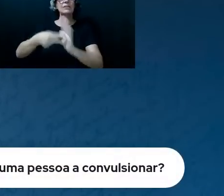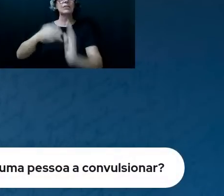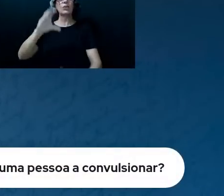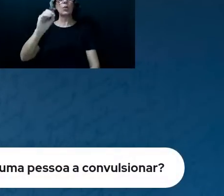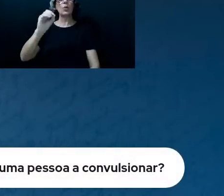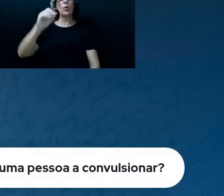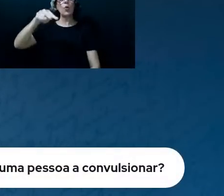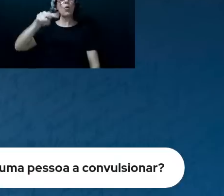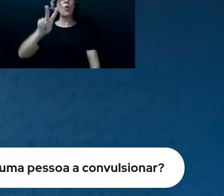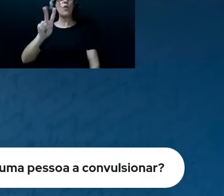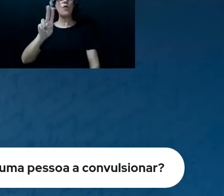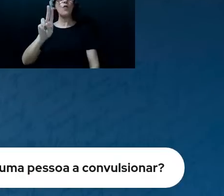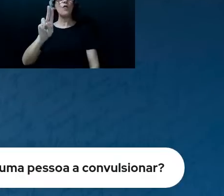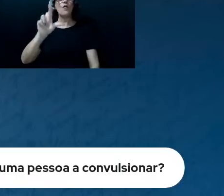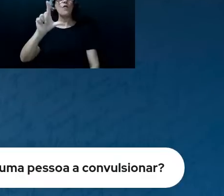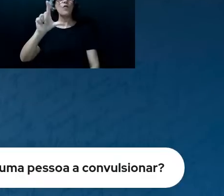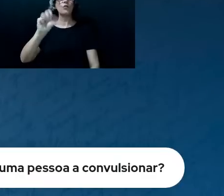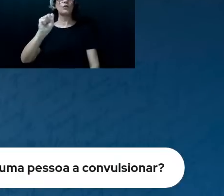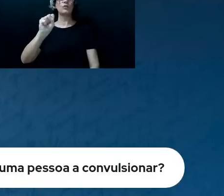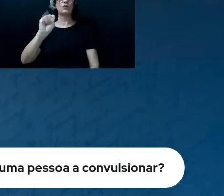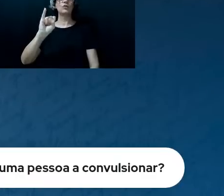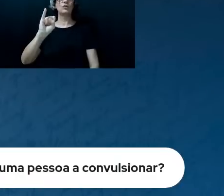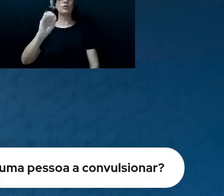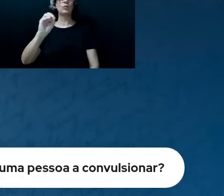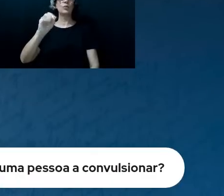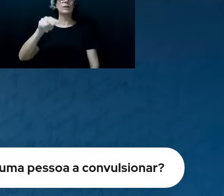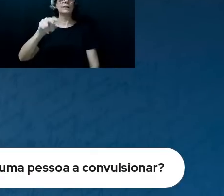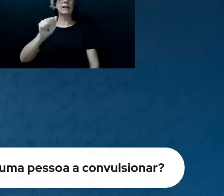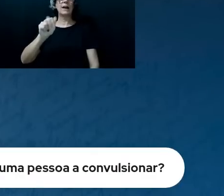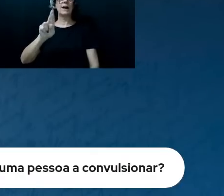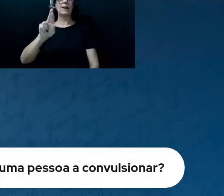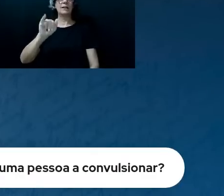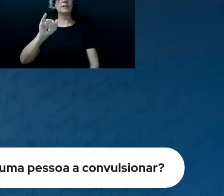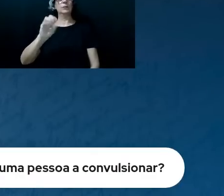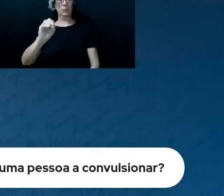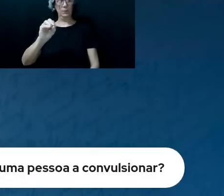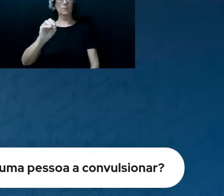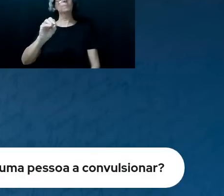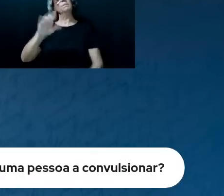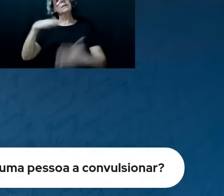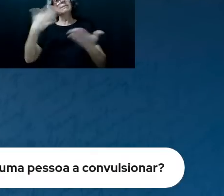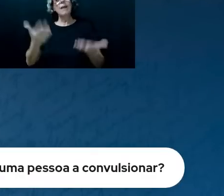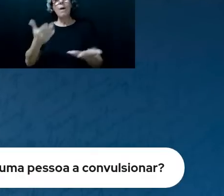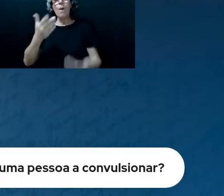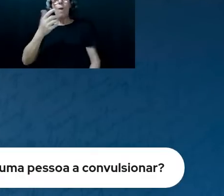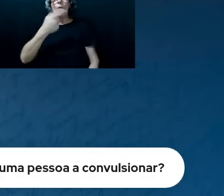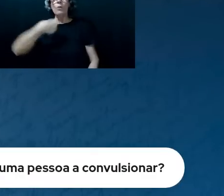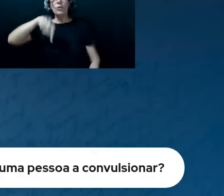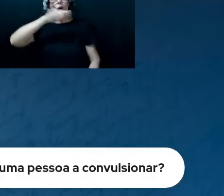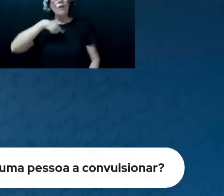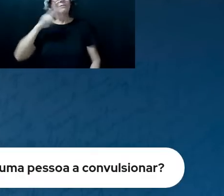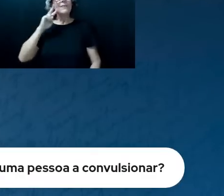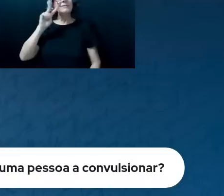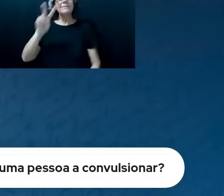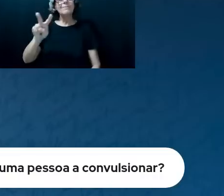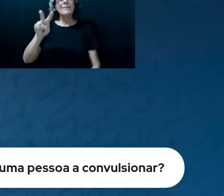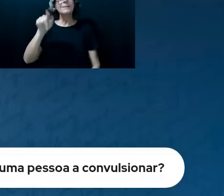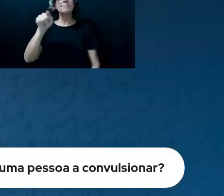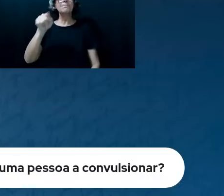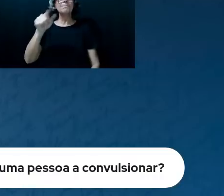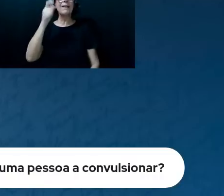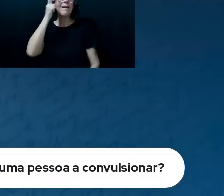crisíacos. E aí nós vamos perceber na Revista Espírita, Allan Kardec dedicando um tempo ao